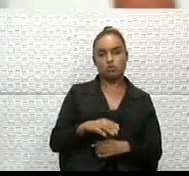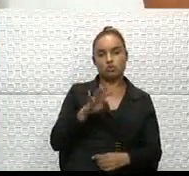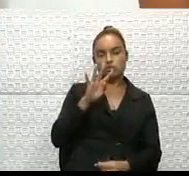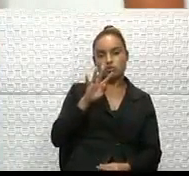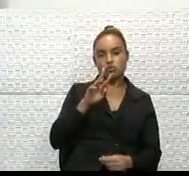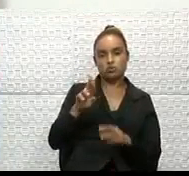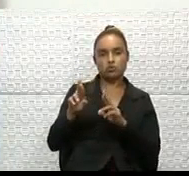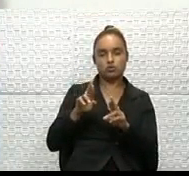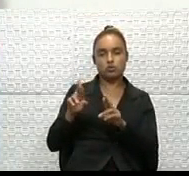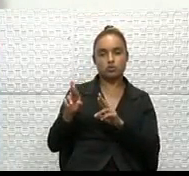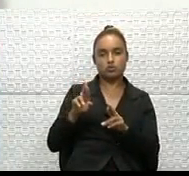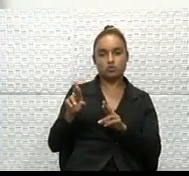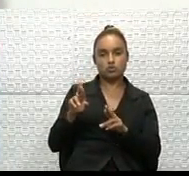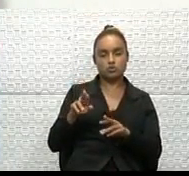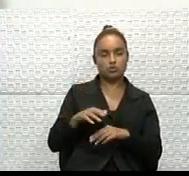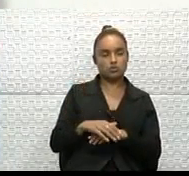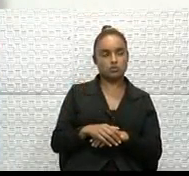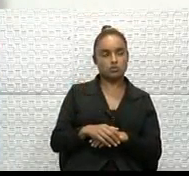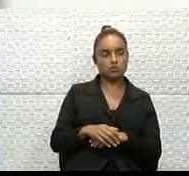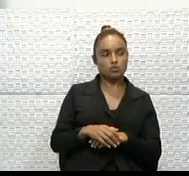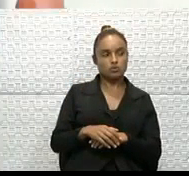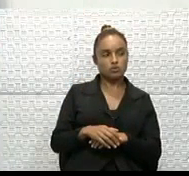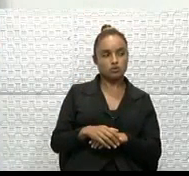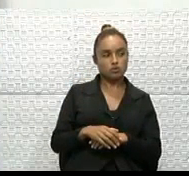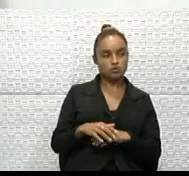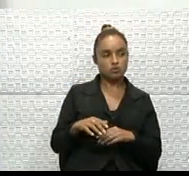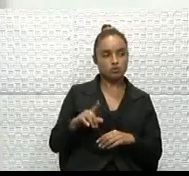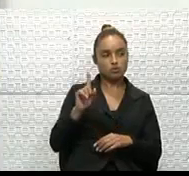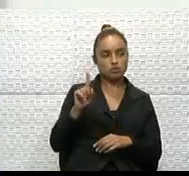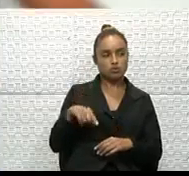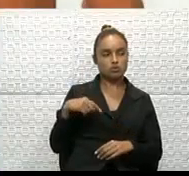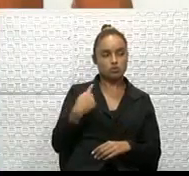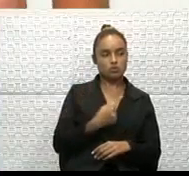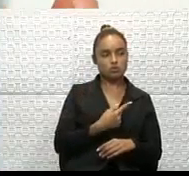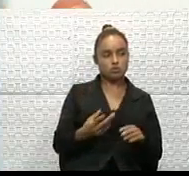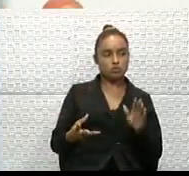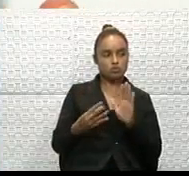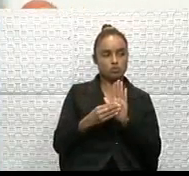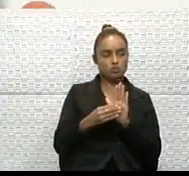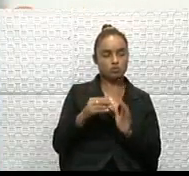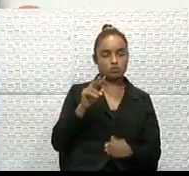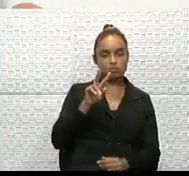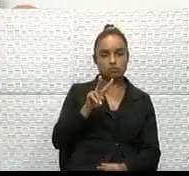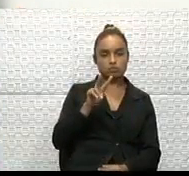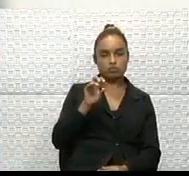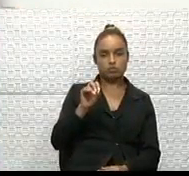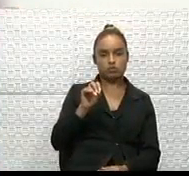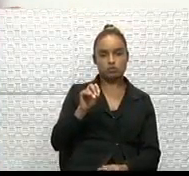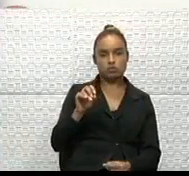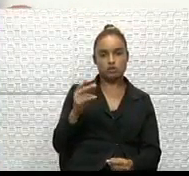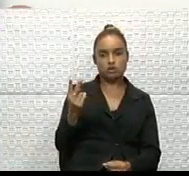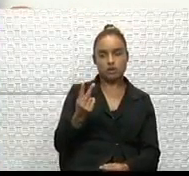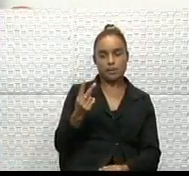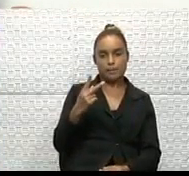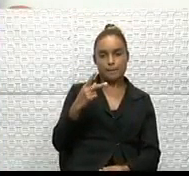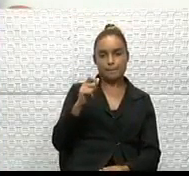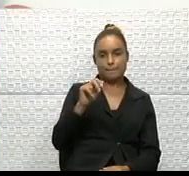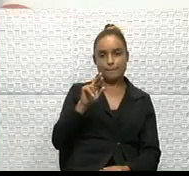4 está relacionado com o 4, e assim nós inserimos os 20 pares ordenados